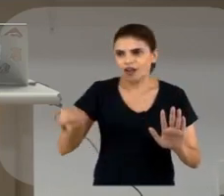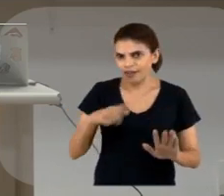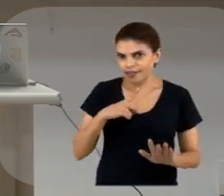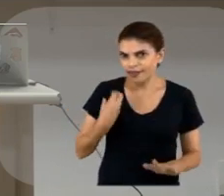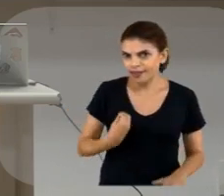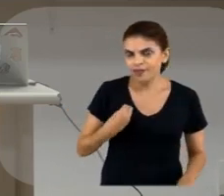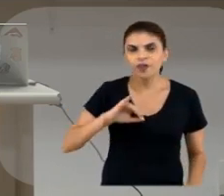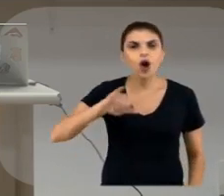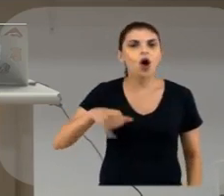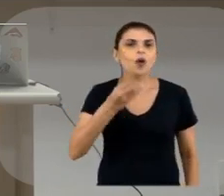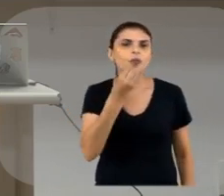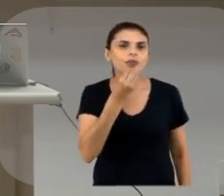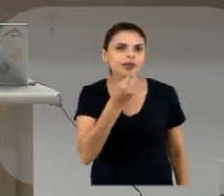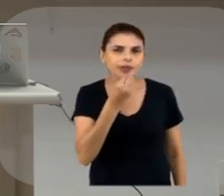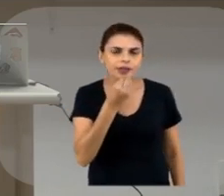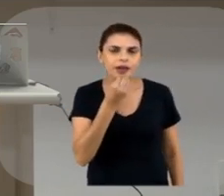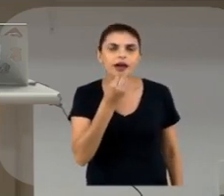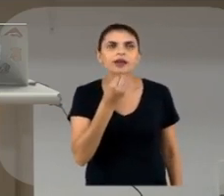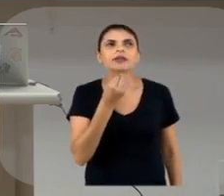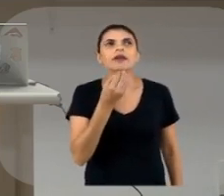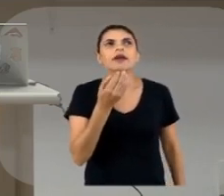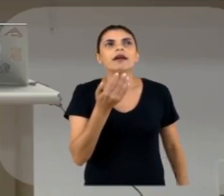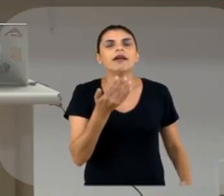a oportunidade de